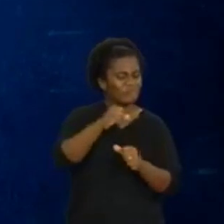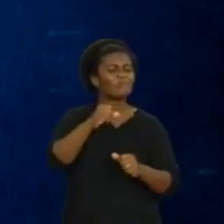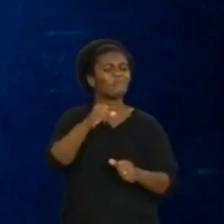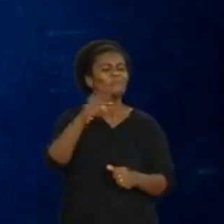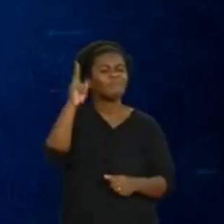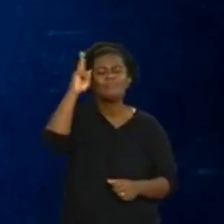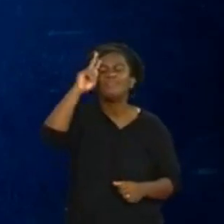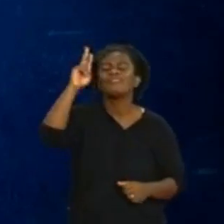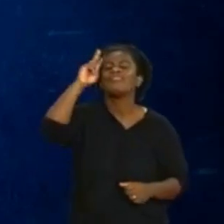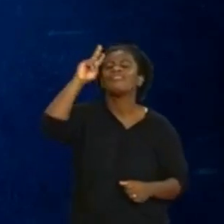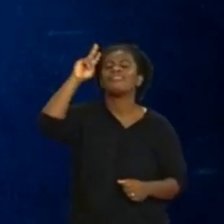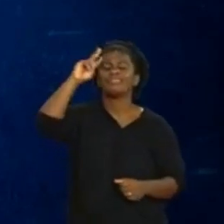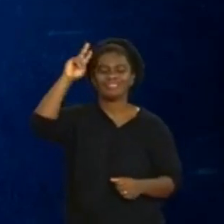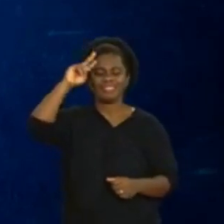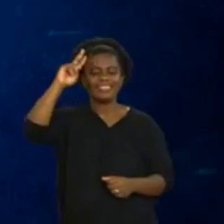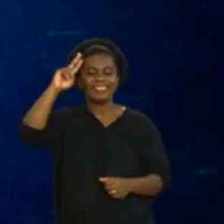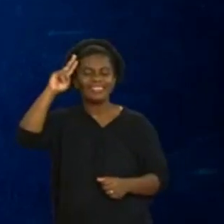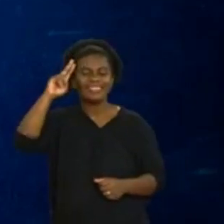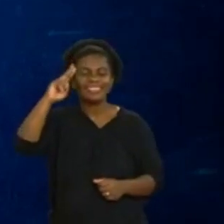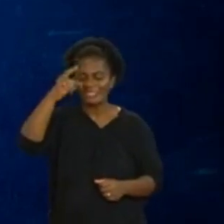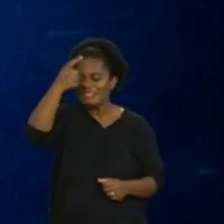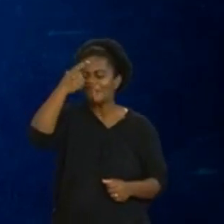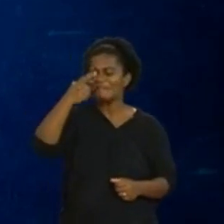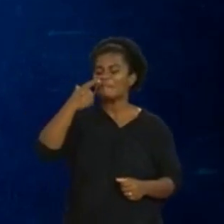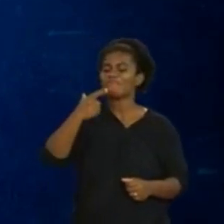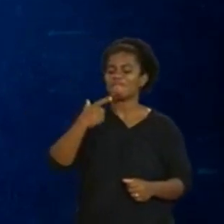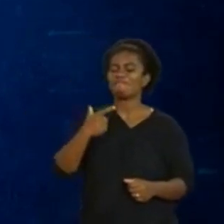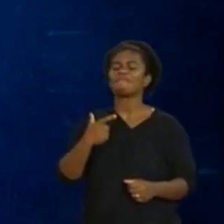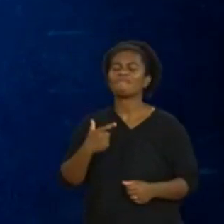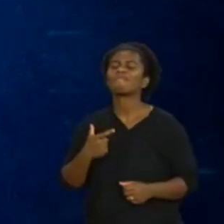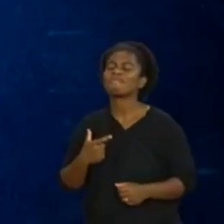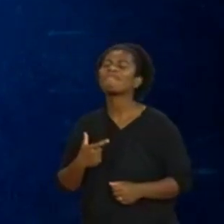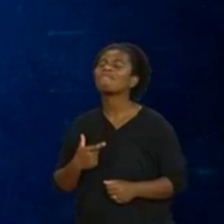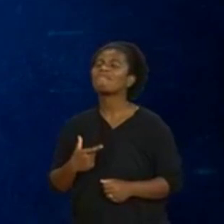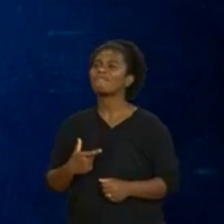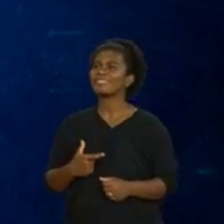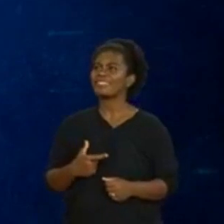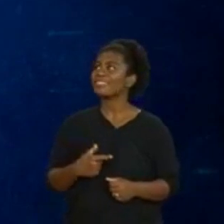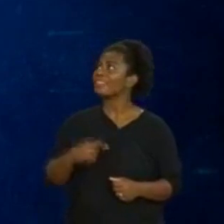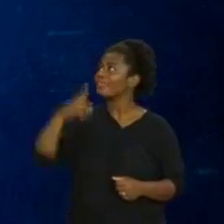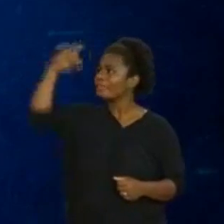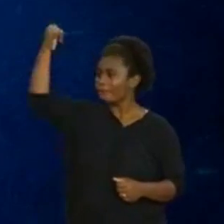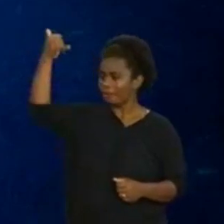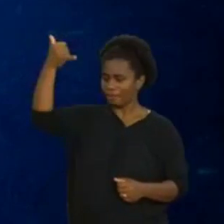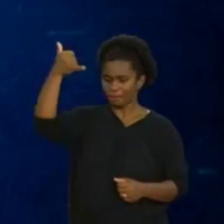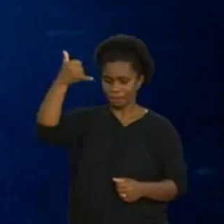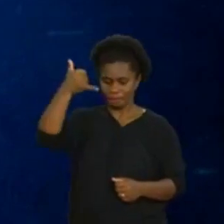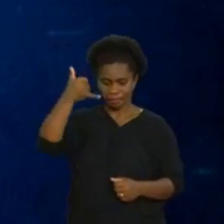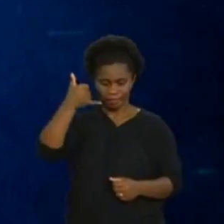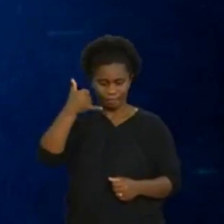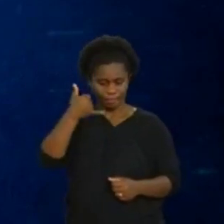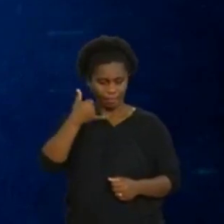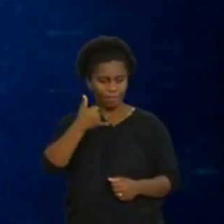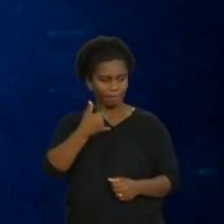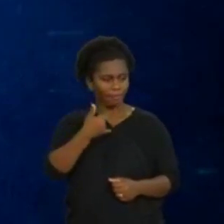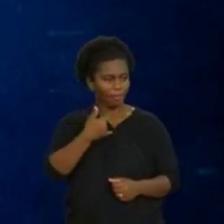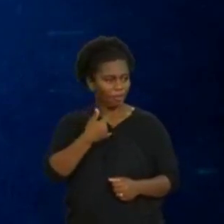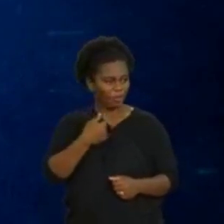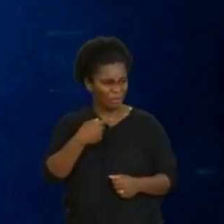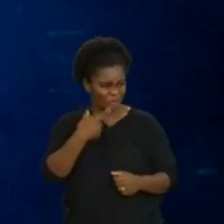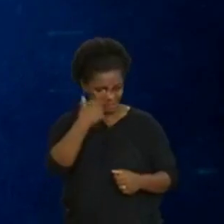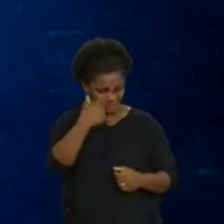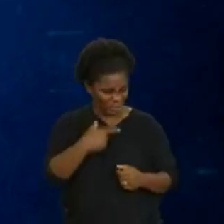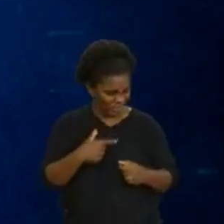Mudou minha história. E me fez alguém. E me fez alguém. E me disse. E me disse que os seus sonhos